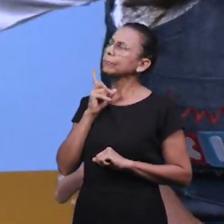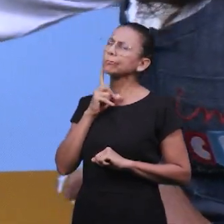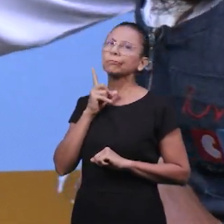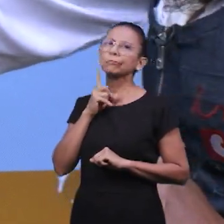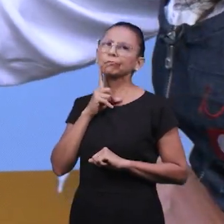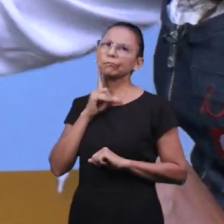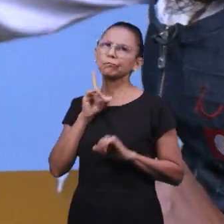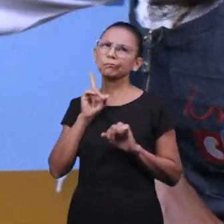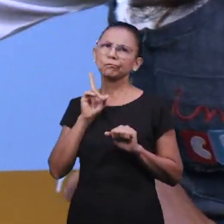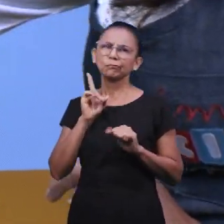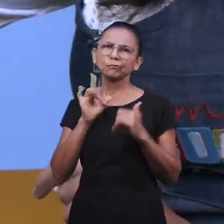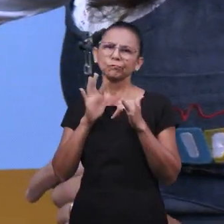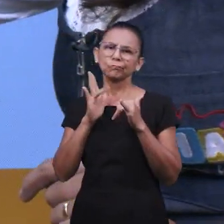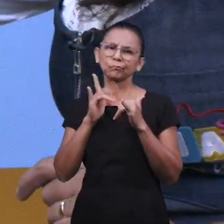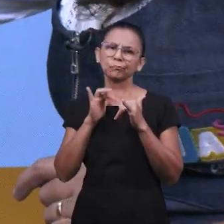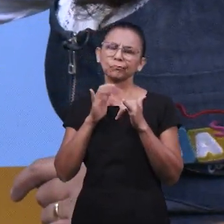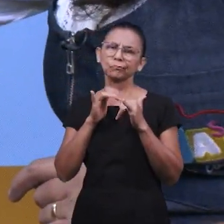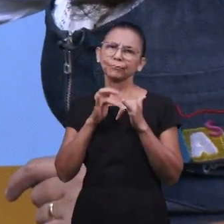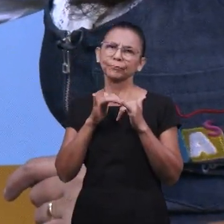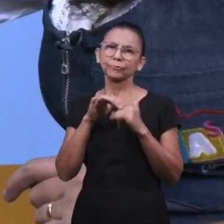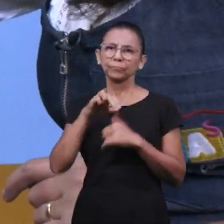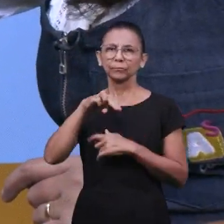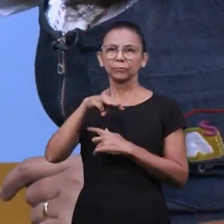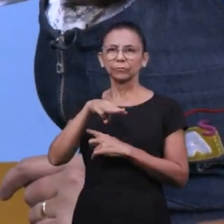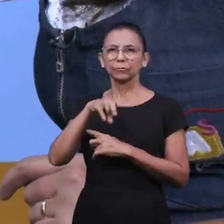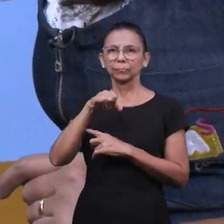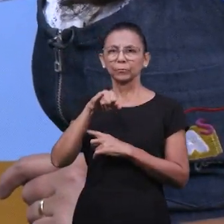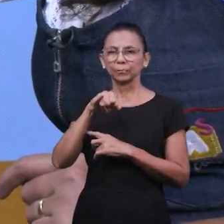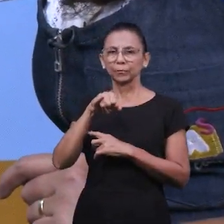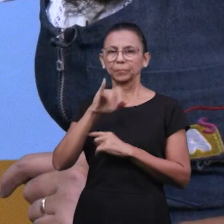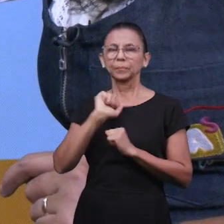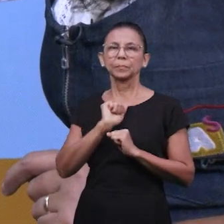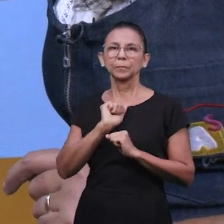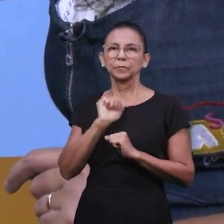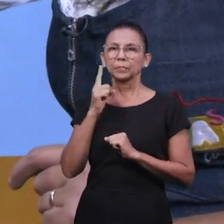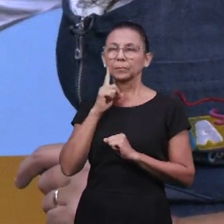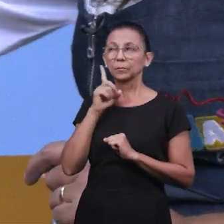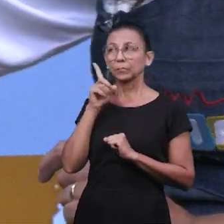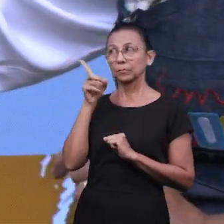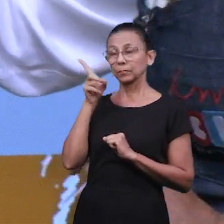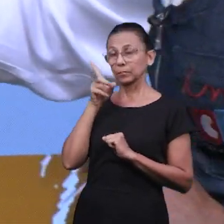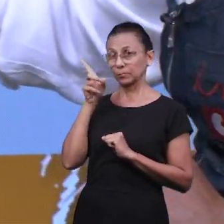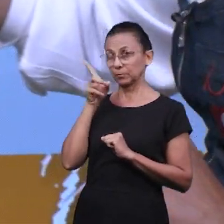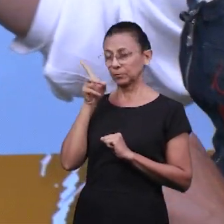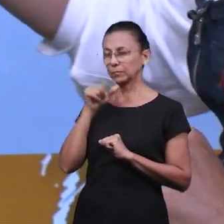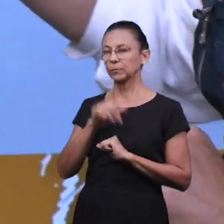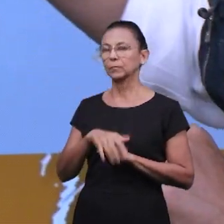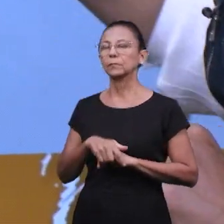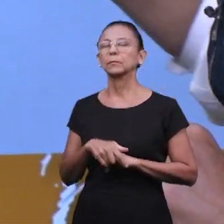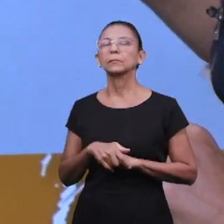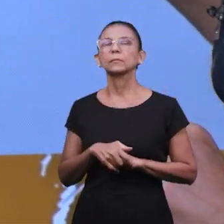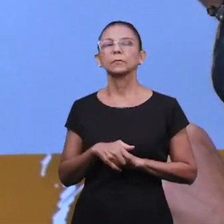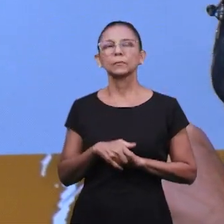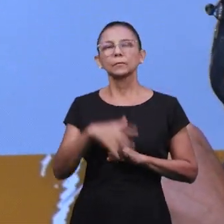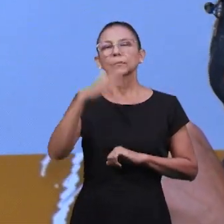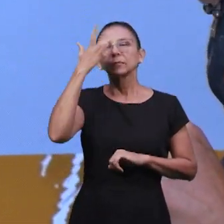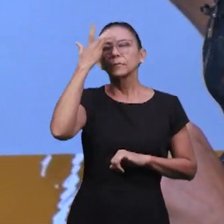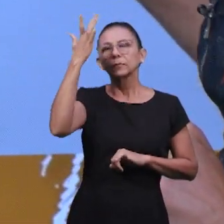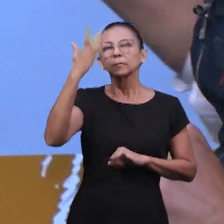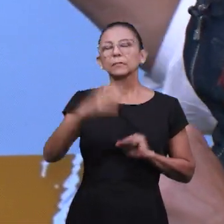o dedilhado. Vai começar a notinha Mi com o primeiro dedo. Esse dedilhado que a tia colocou